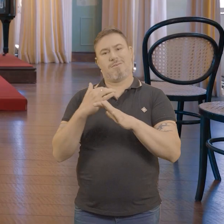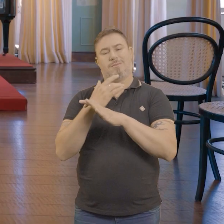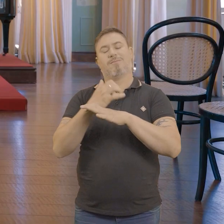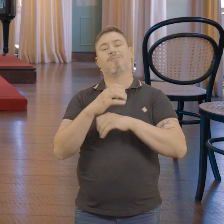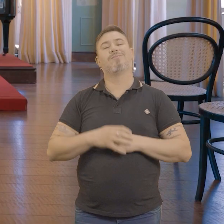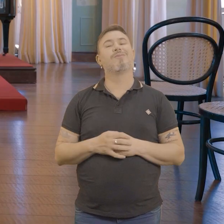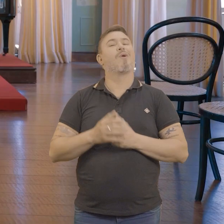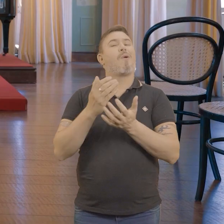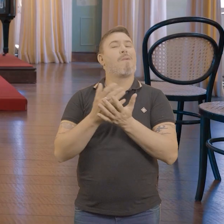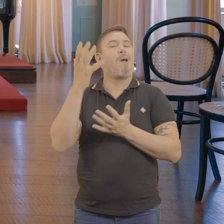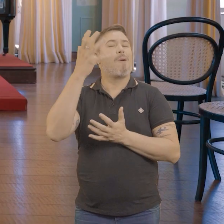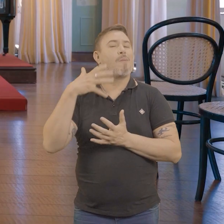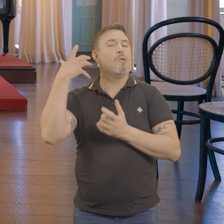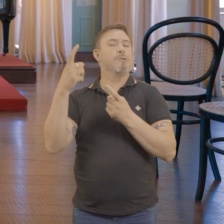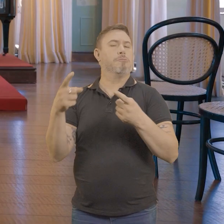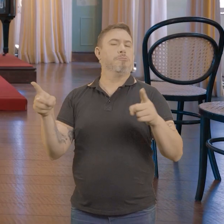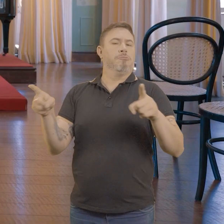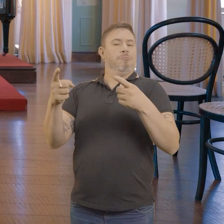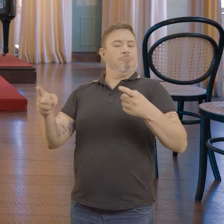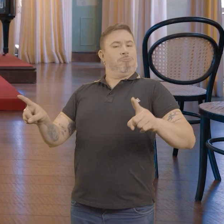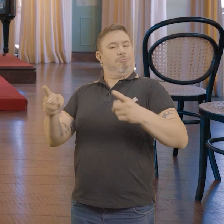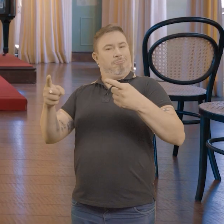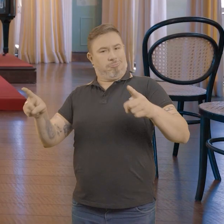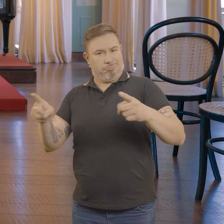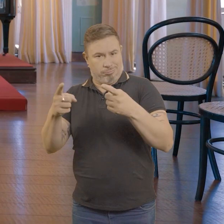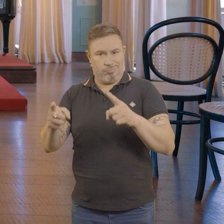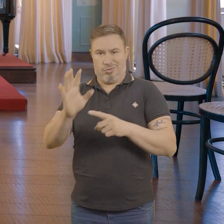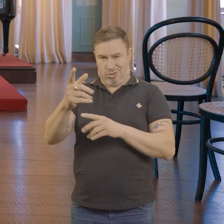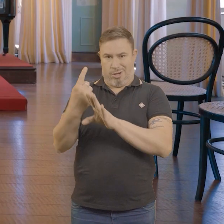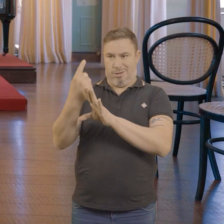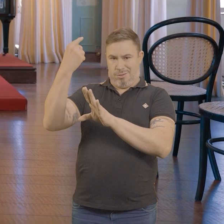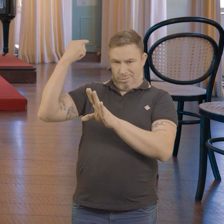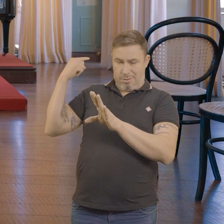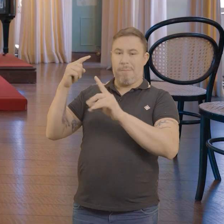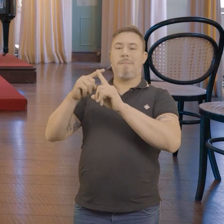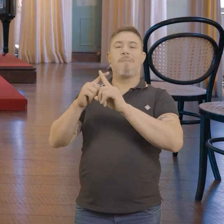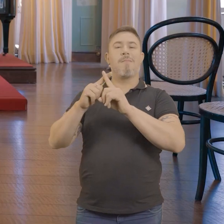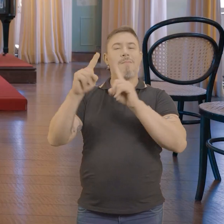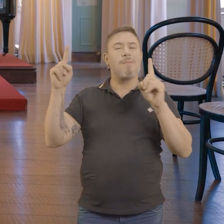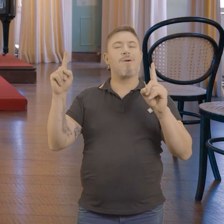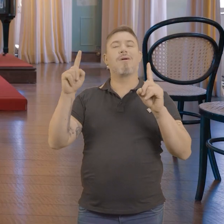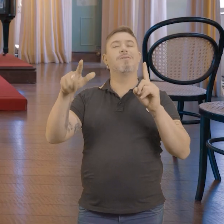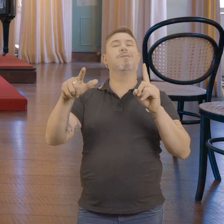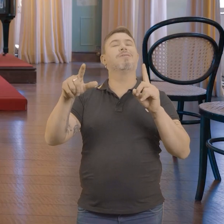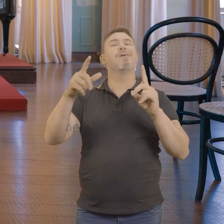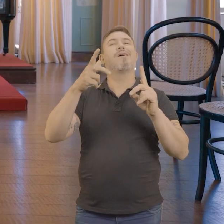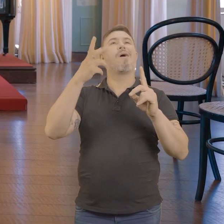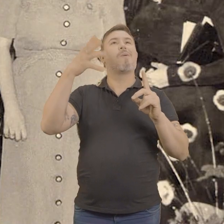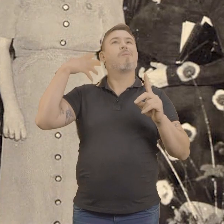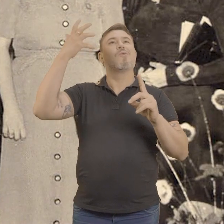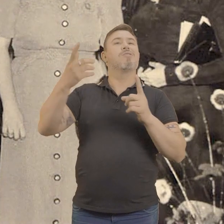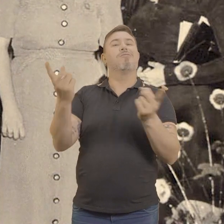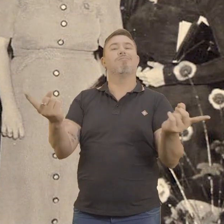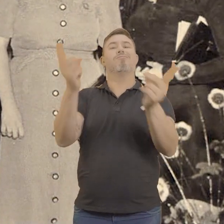assim, mais erudita, né, de uma estruturação assim que já teve na escola, mas eu digo assim, de um movimento que transcende a